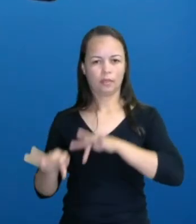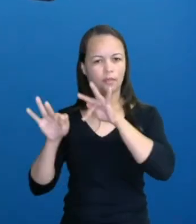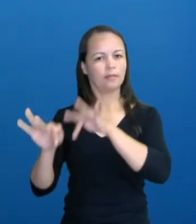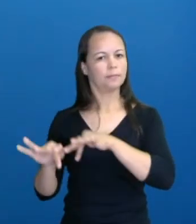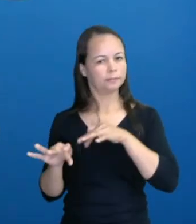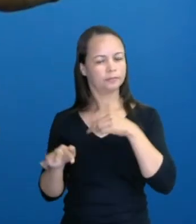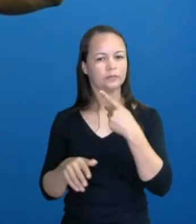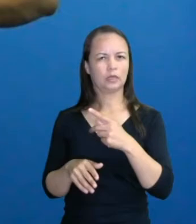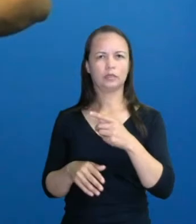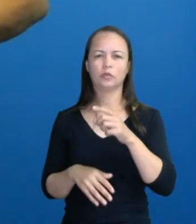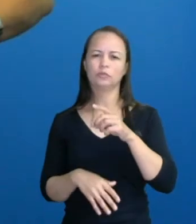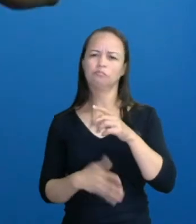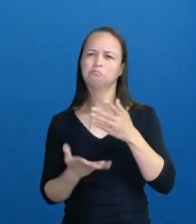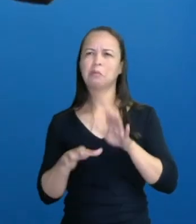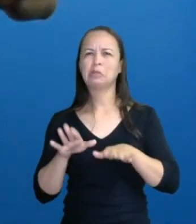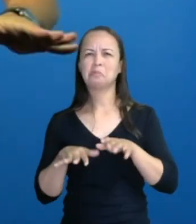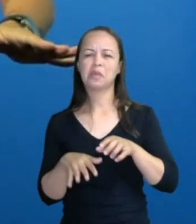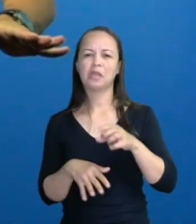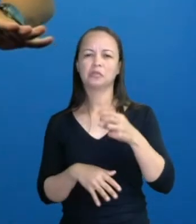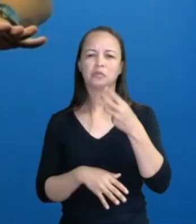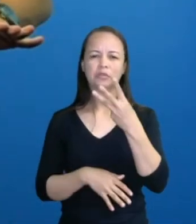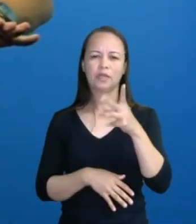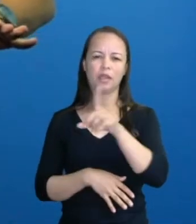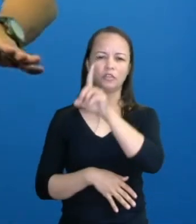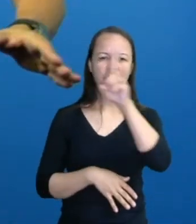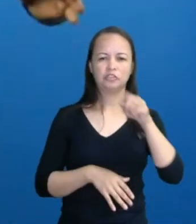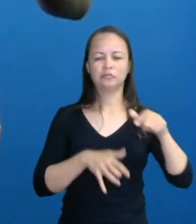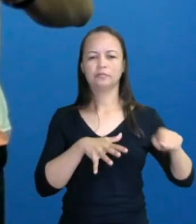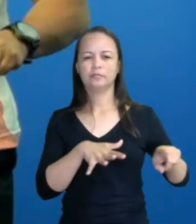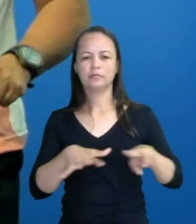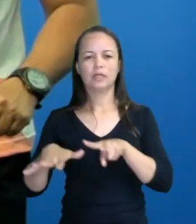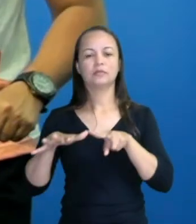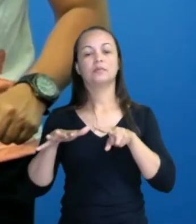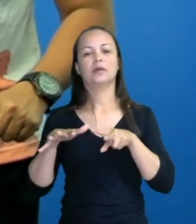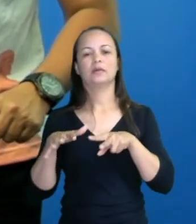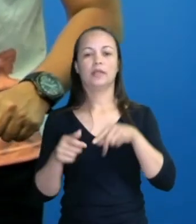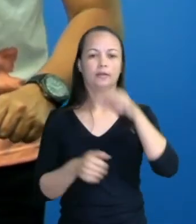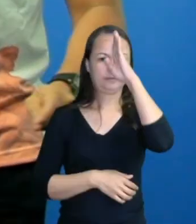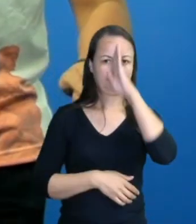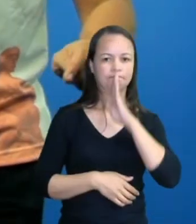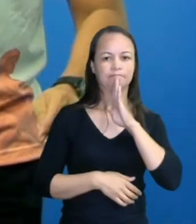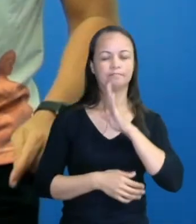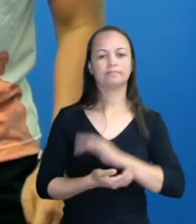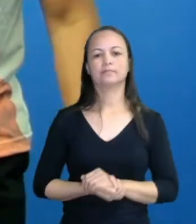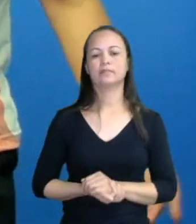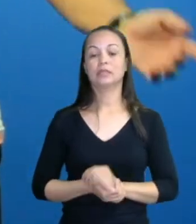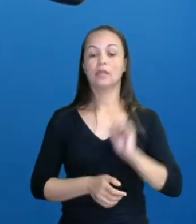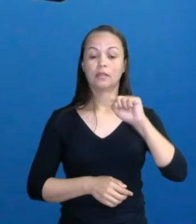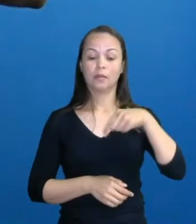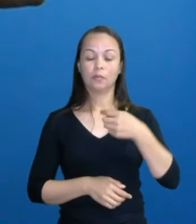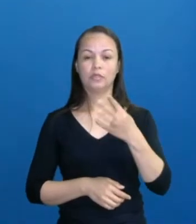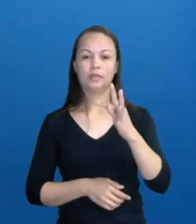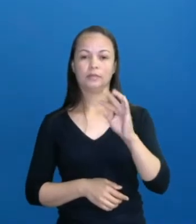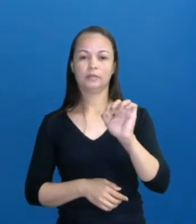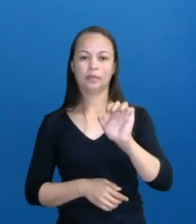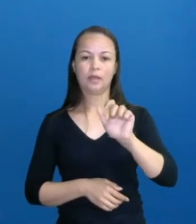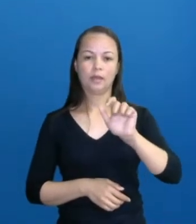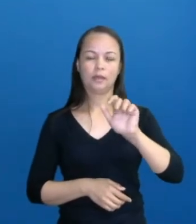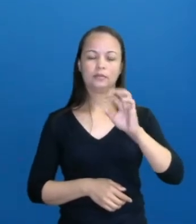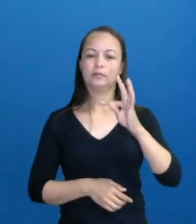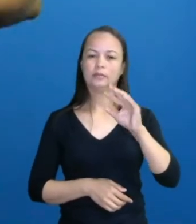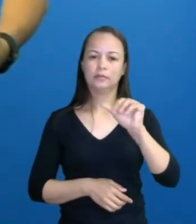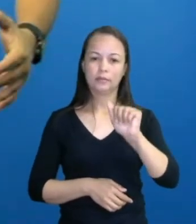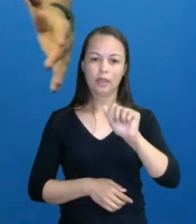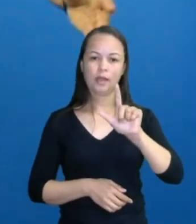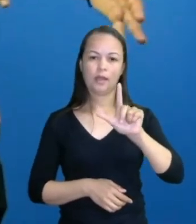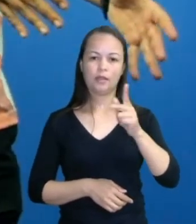durante, no mínimo, 3 dias na semana, gratuitamente. Depois vem a talha. O que é a talha? Lembra que quando o servo ele